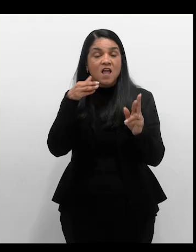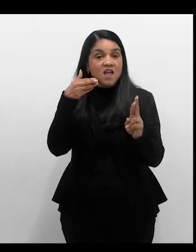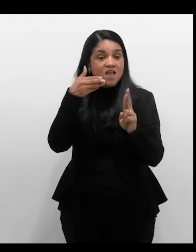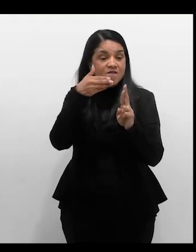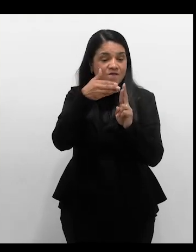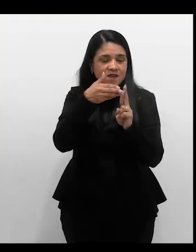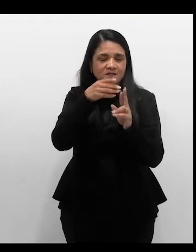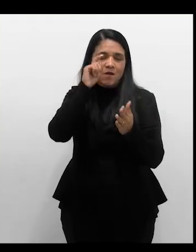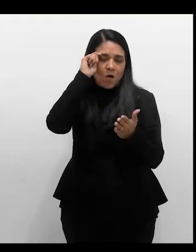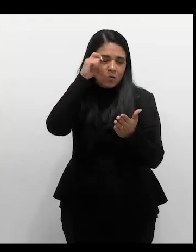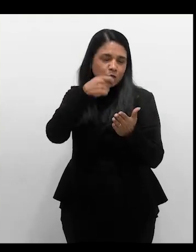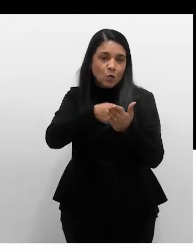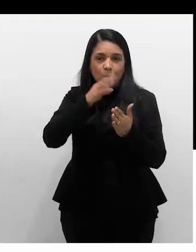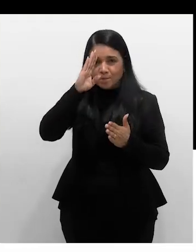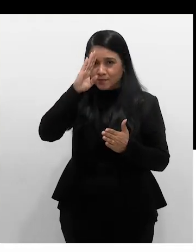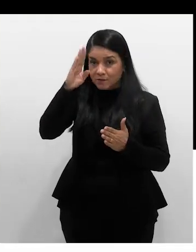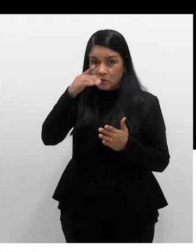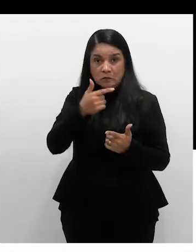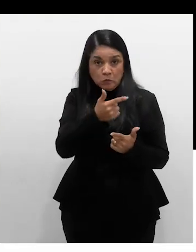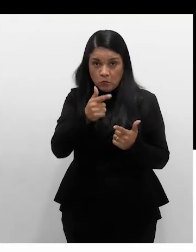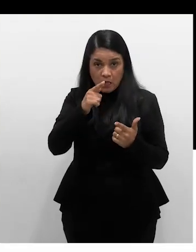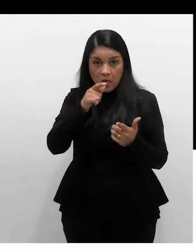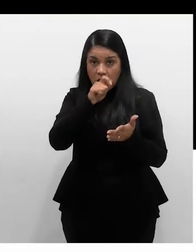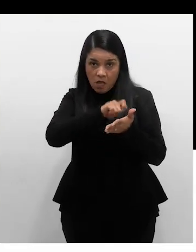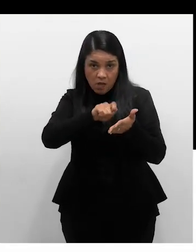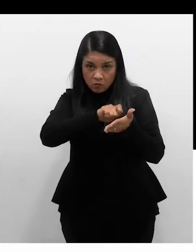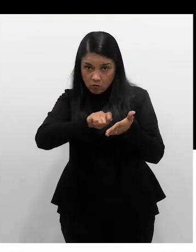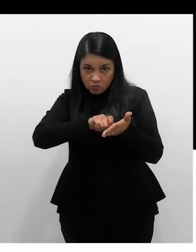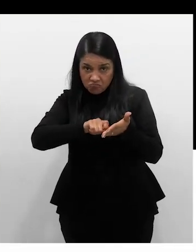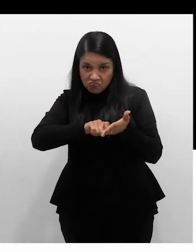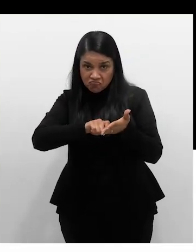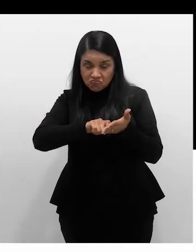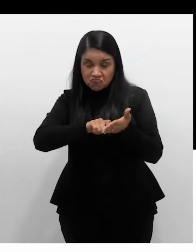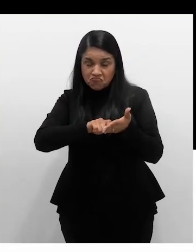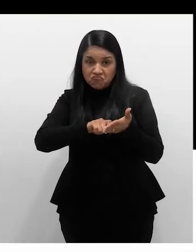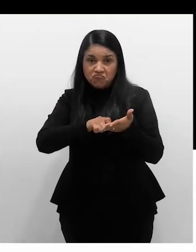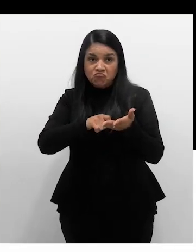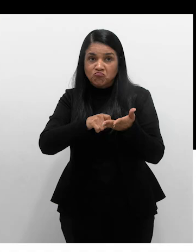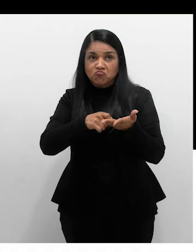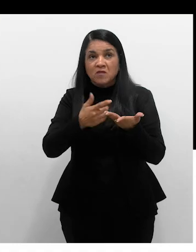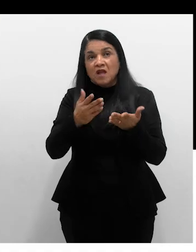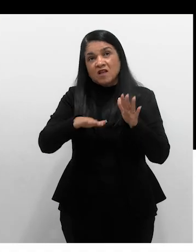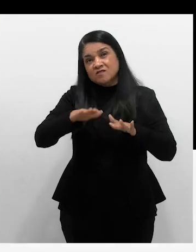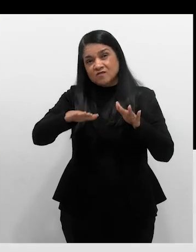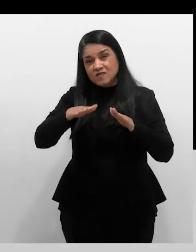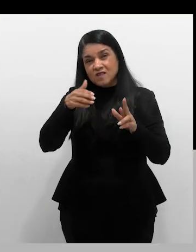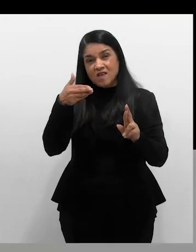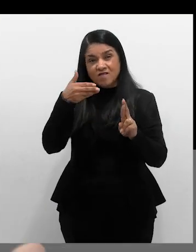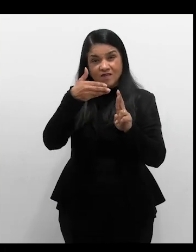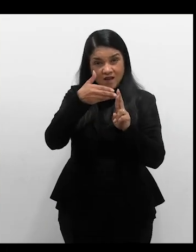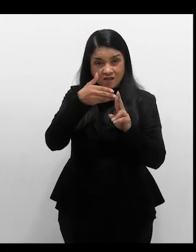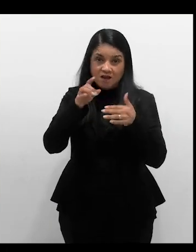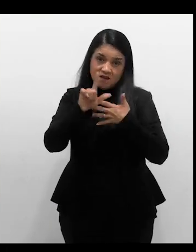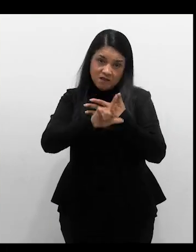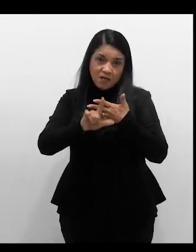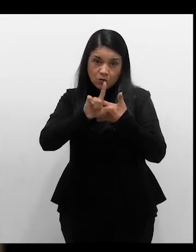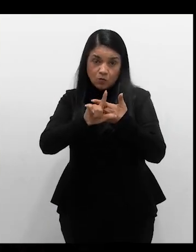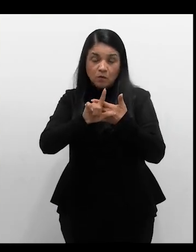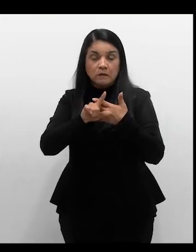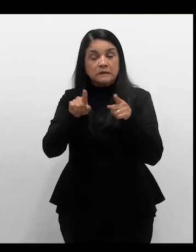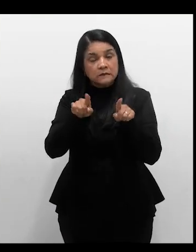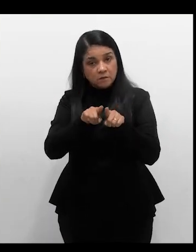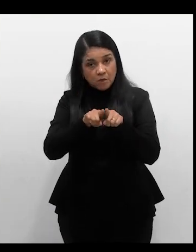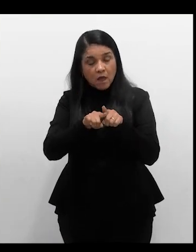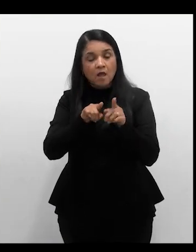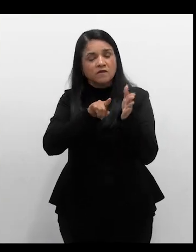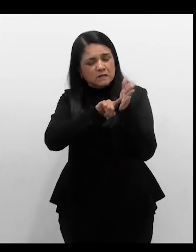minha referência é sempre o autor, e quando não tem autor... nem sei quando não tem, porque às vezes a referência é a literatura.